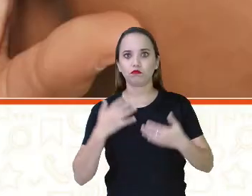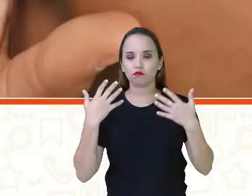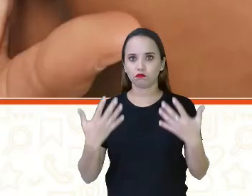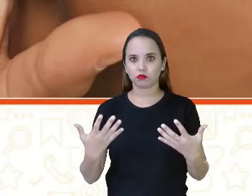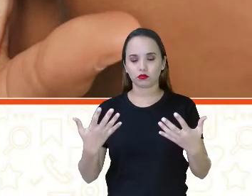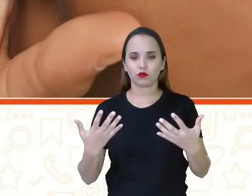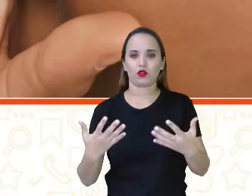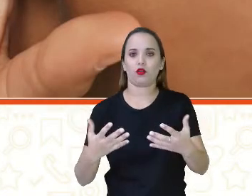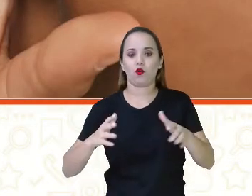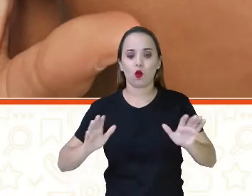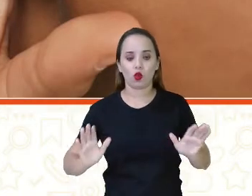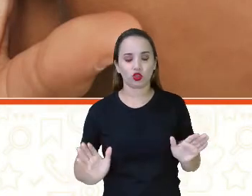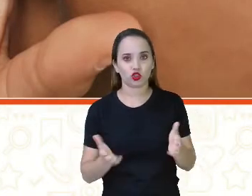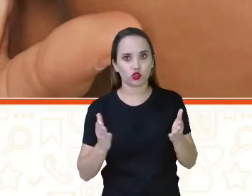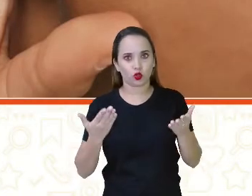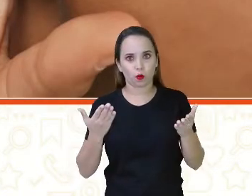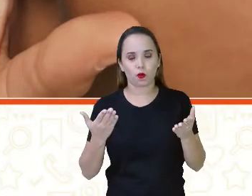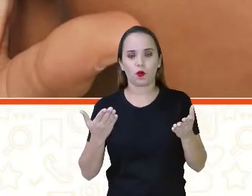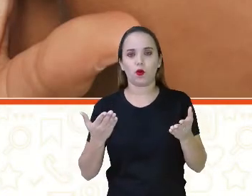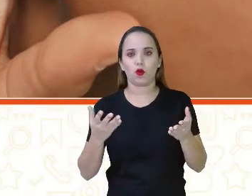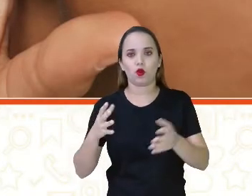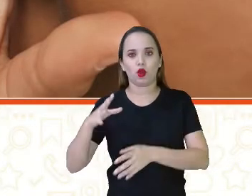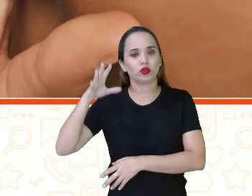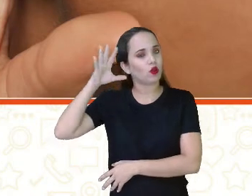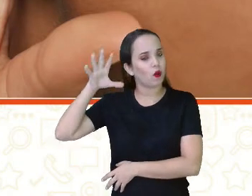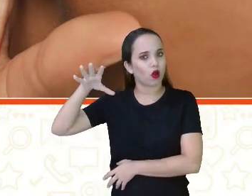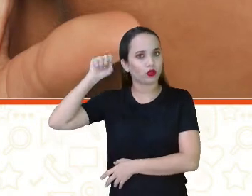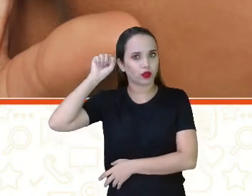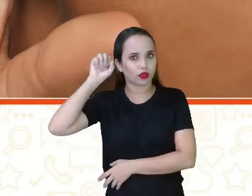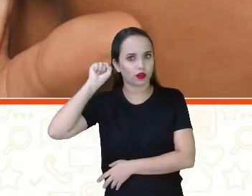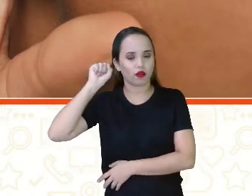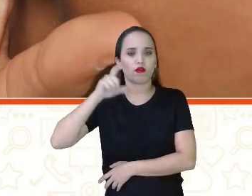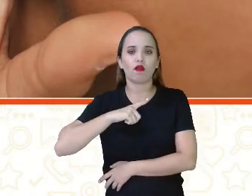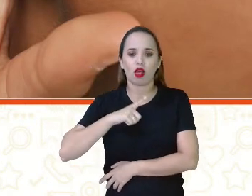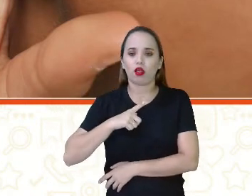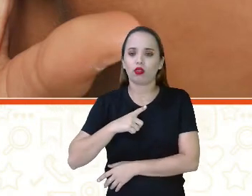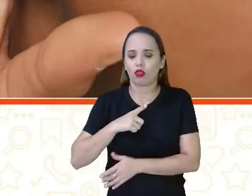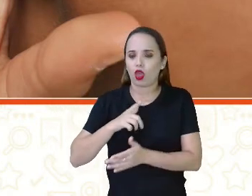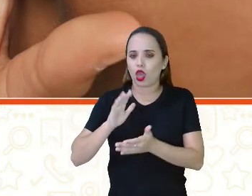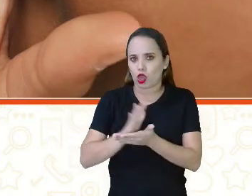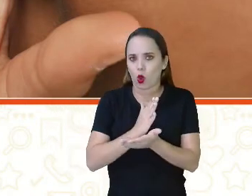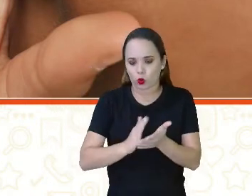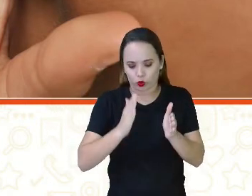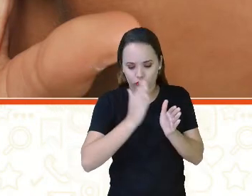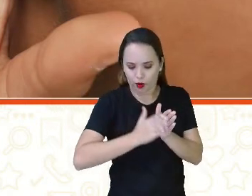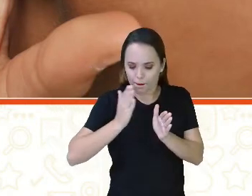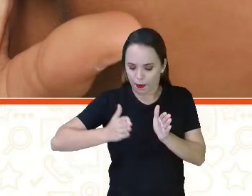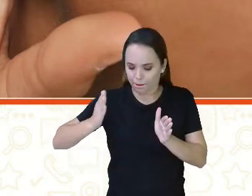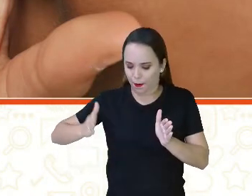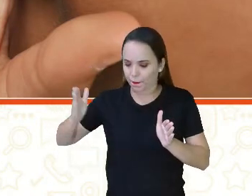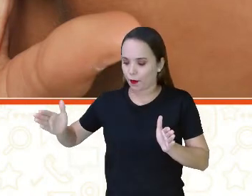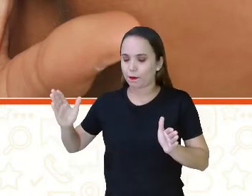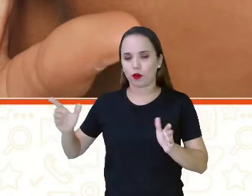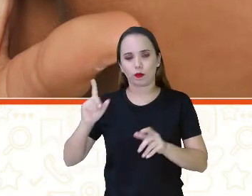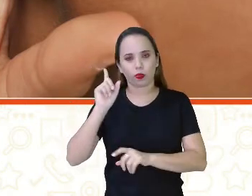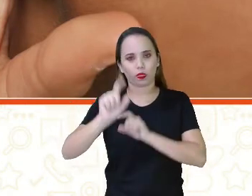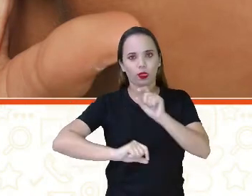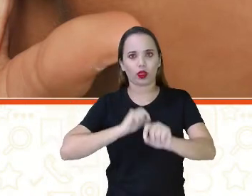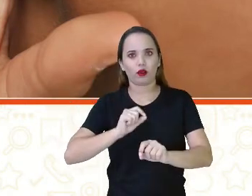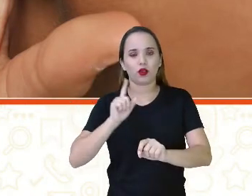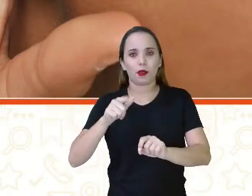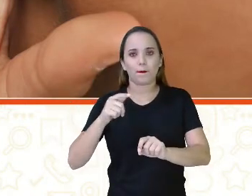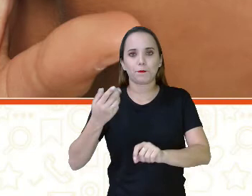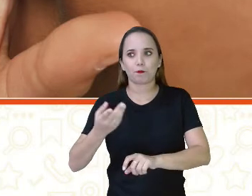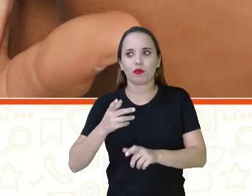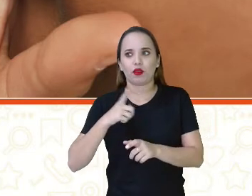Bom, a estimulação auditiva, ela tem algumas etapas. São etapas da percepção auditiva, são a